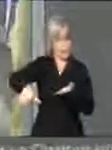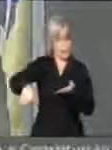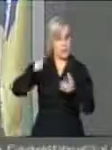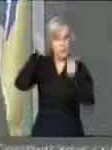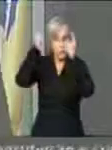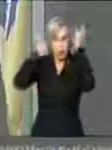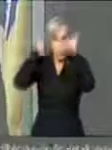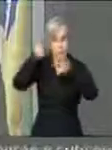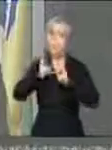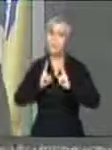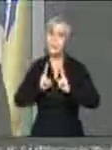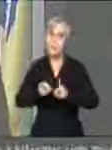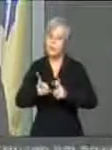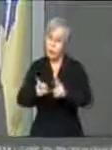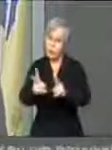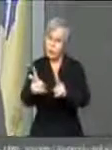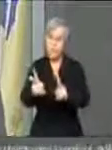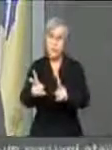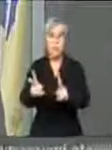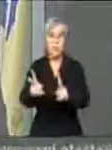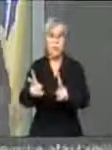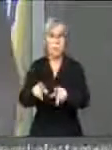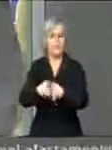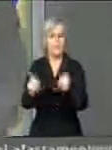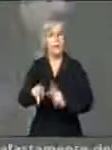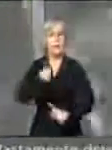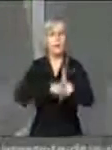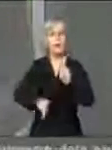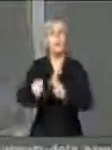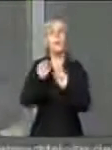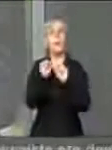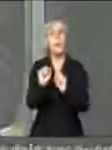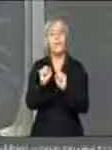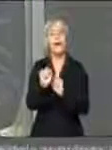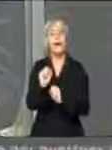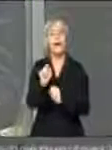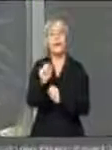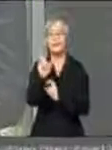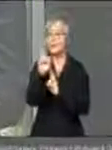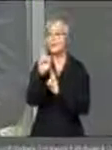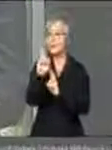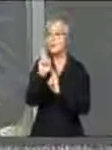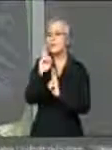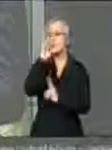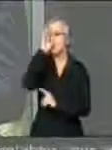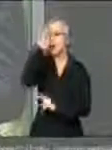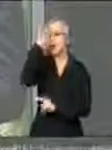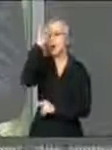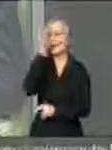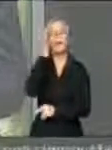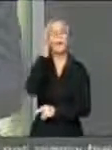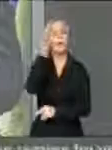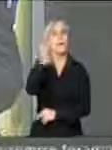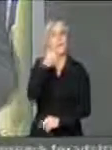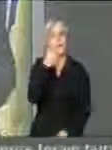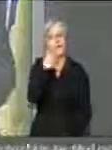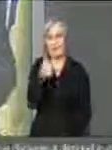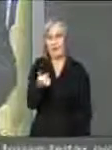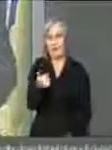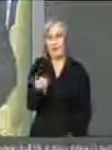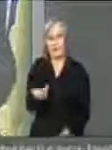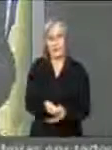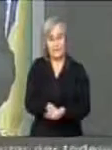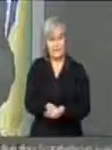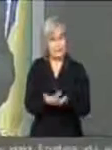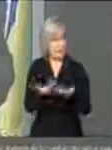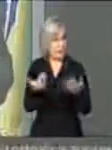preocupações continuam, mas a população poderá sonhar com o futuro. Disso tudo,